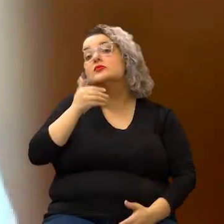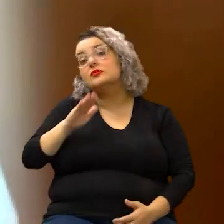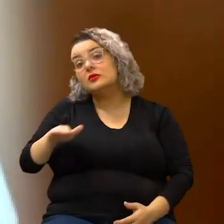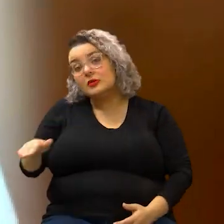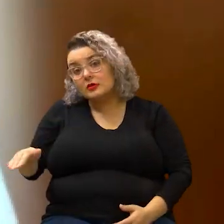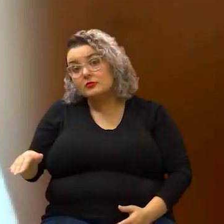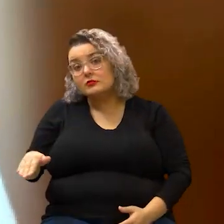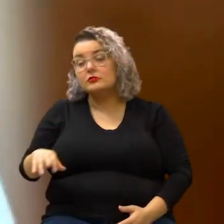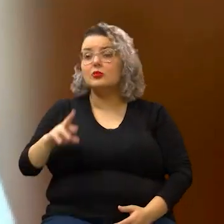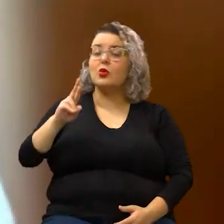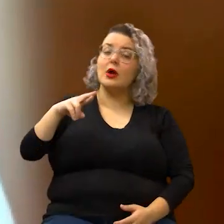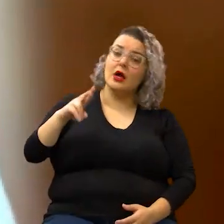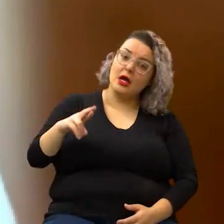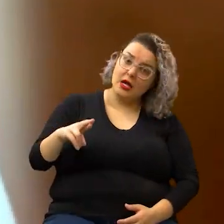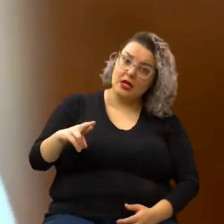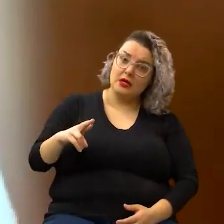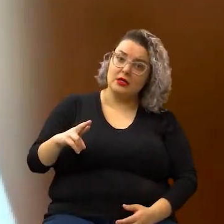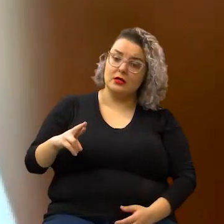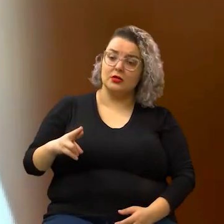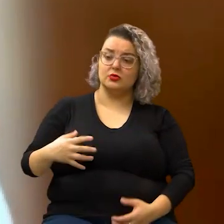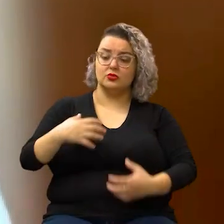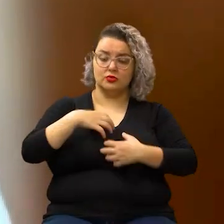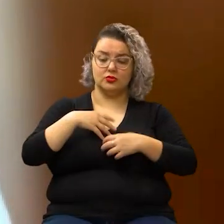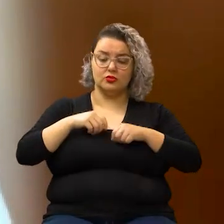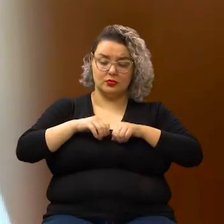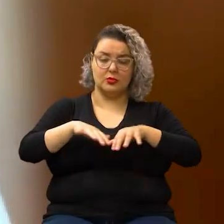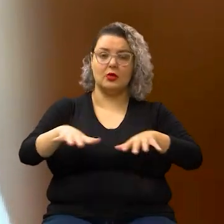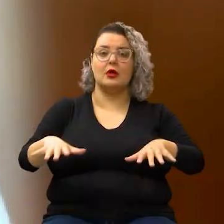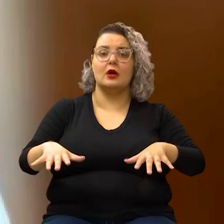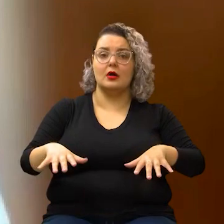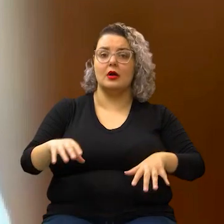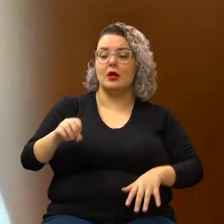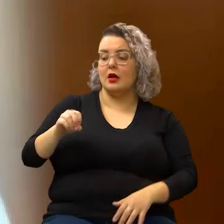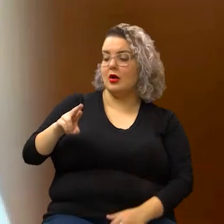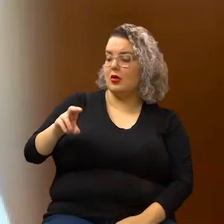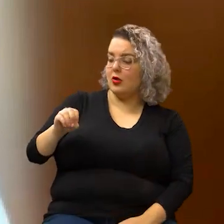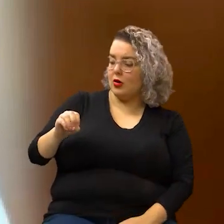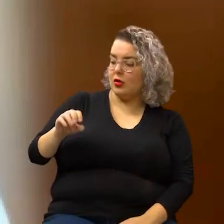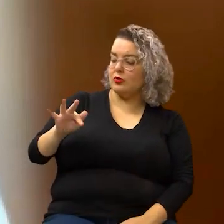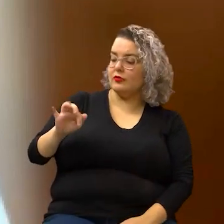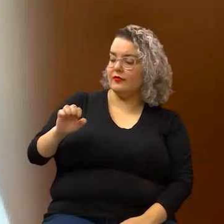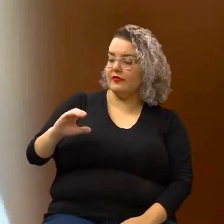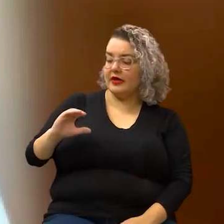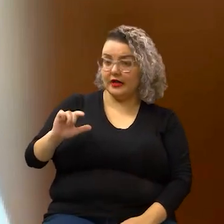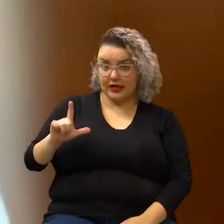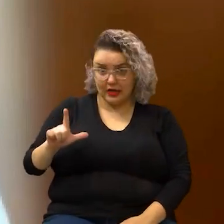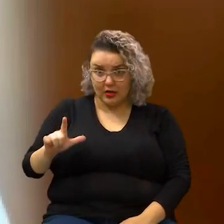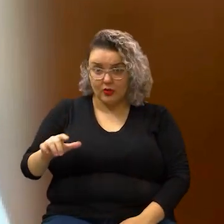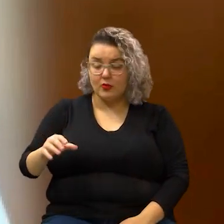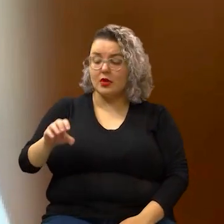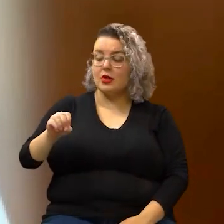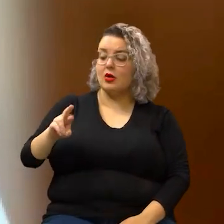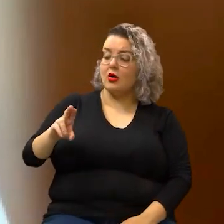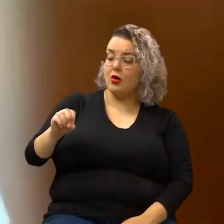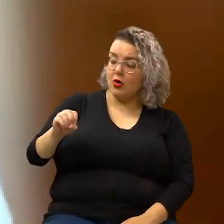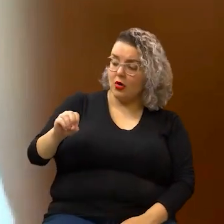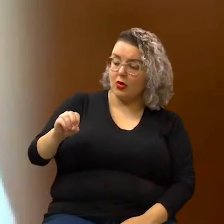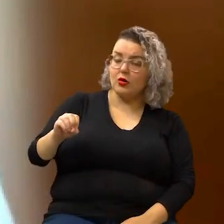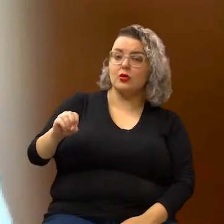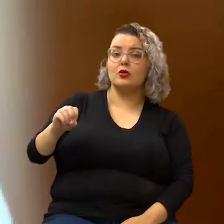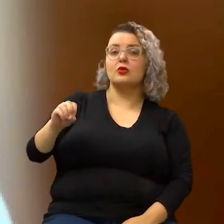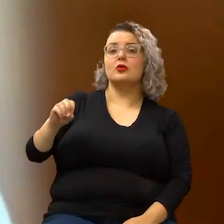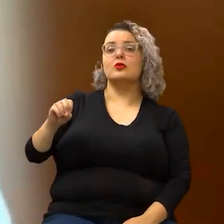criança, por conta da forma de transmissão, como eu falei, que é orofecal e oro-oral, e a gente sabe que as